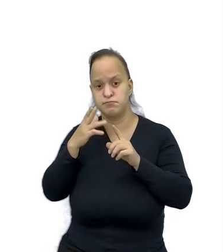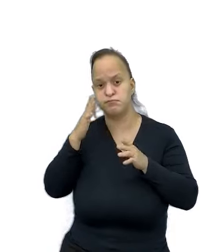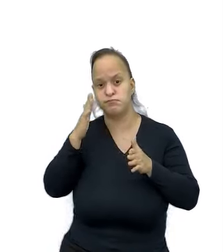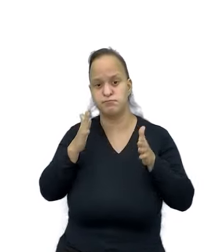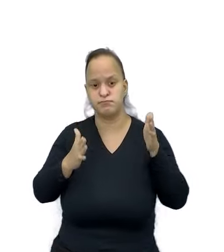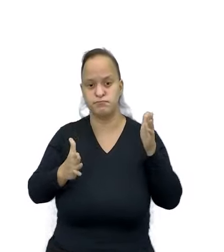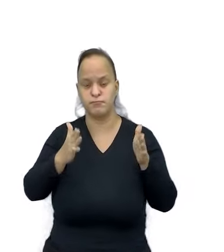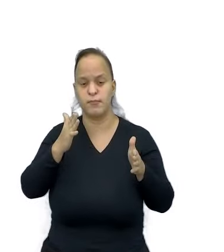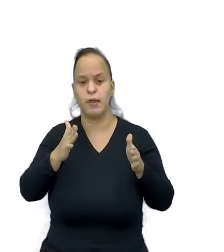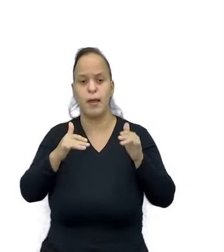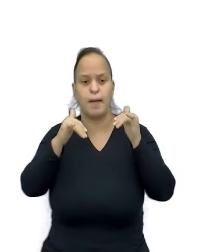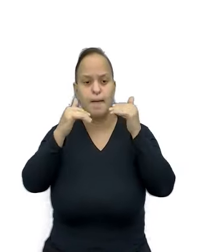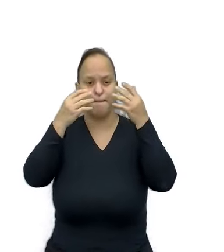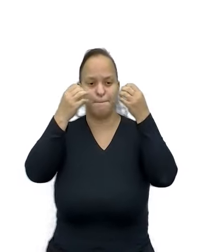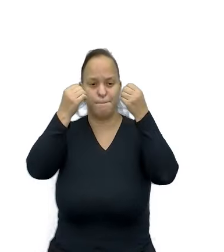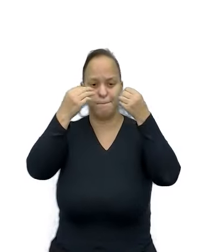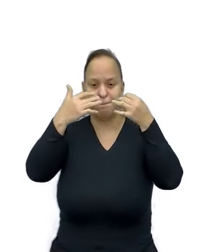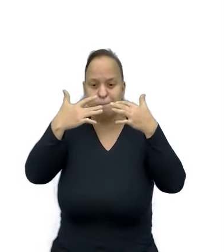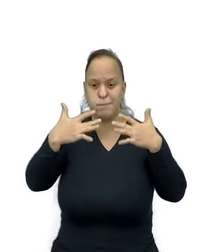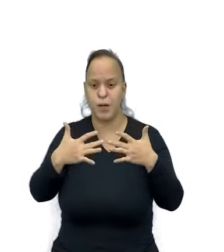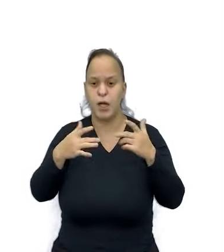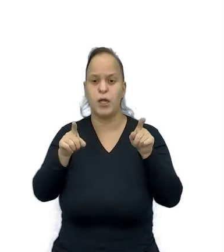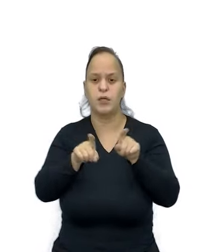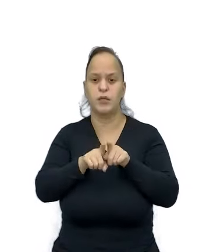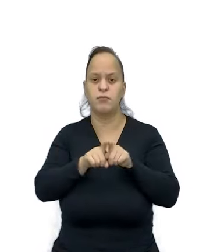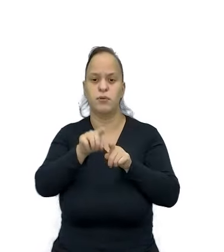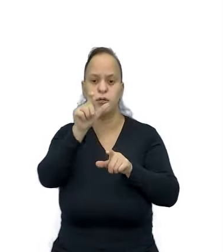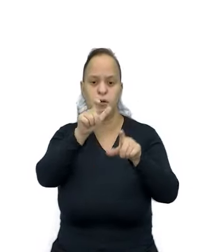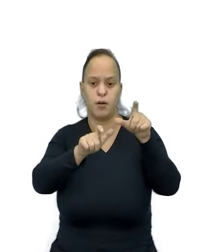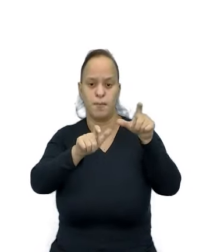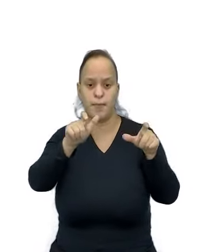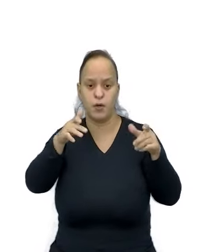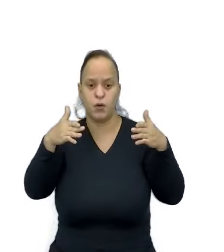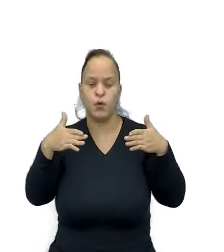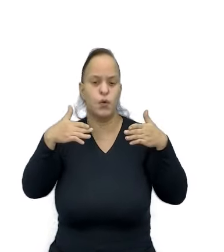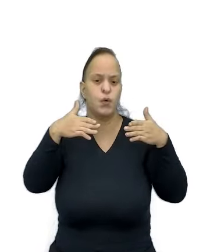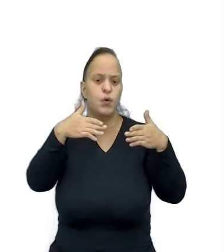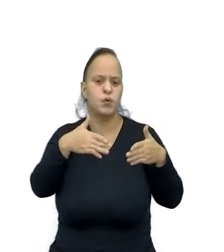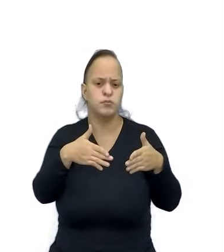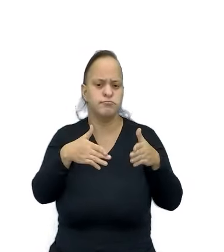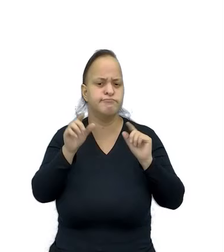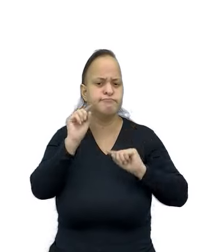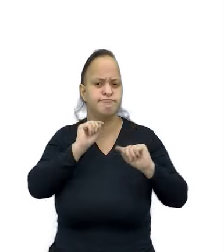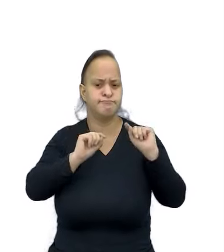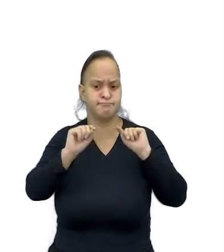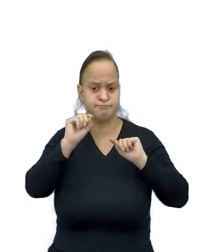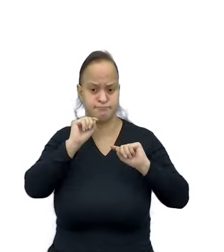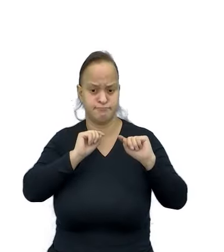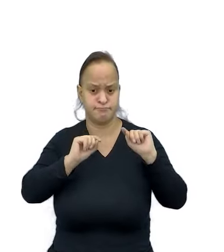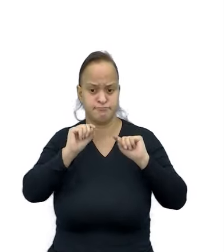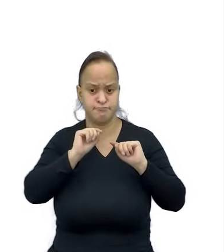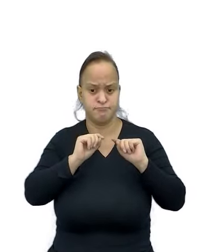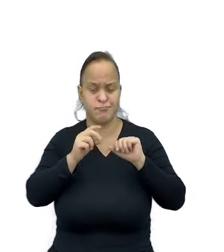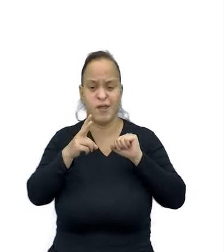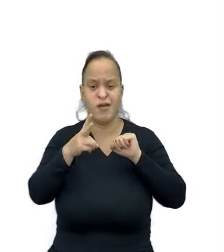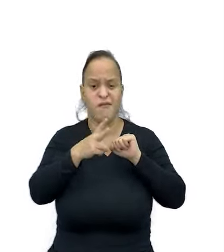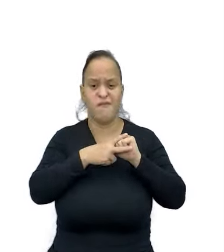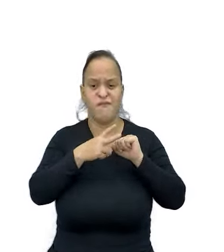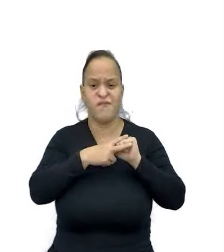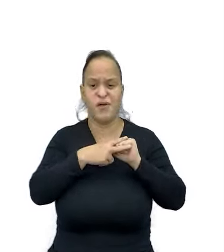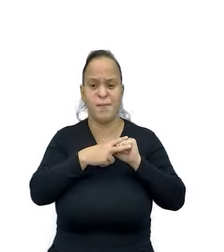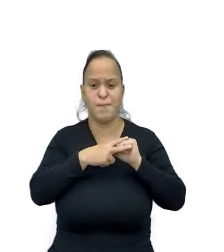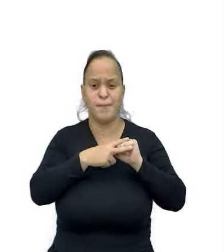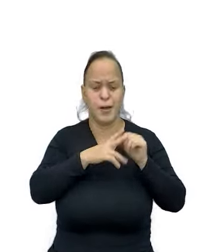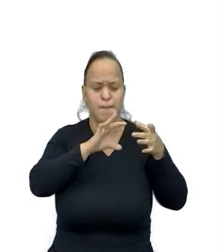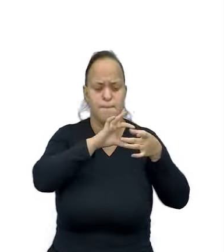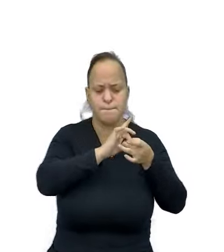do público-alvo, né, para quem que ele está sendo escrito, quem está falando no texto. Compreensão dos usos verbais e a construção de